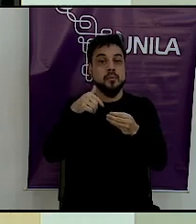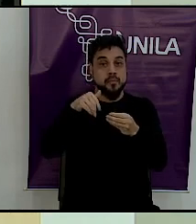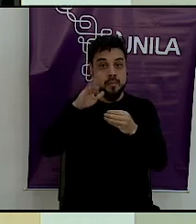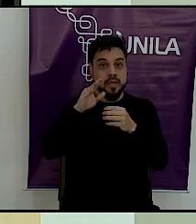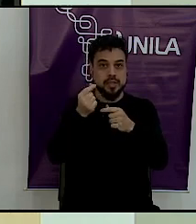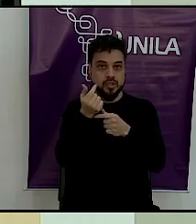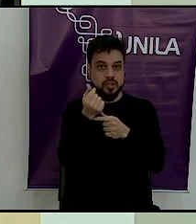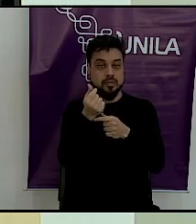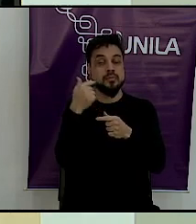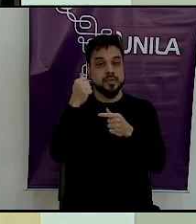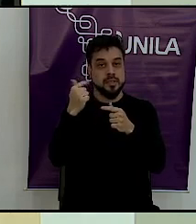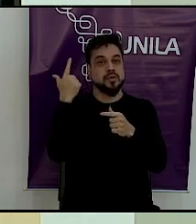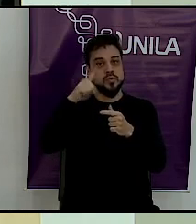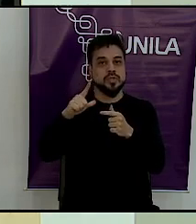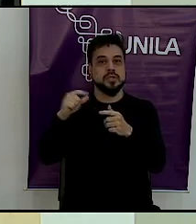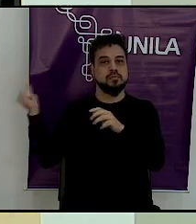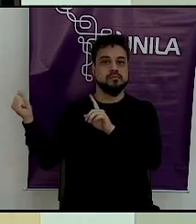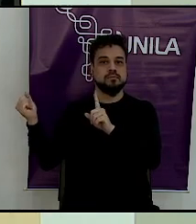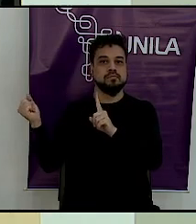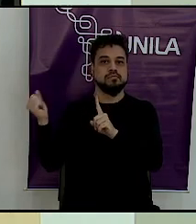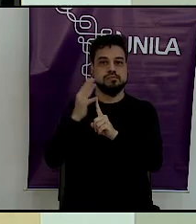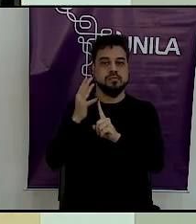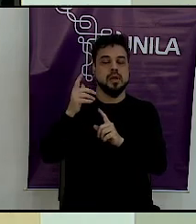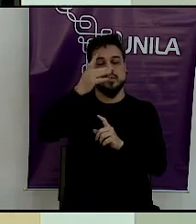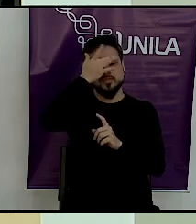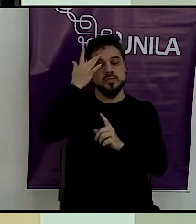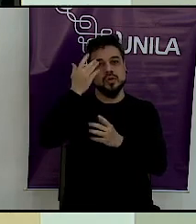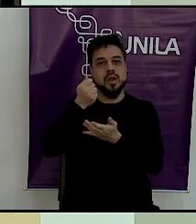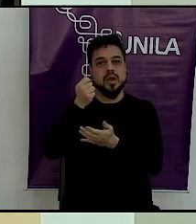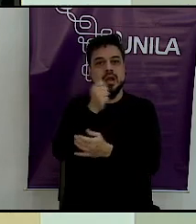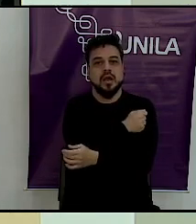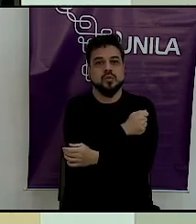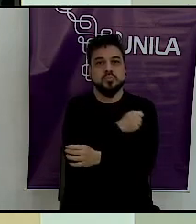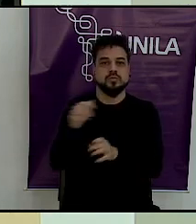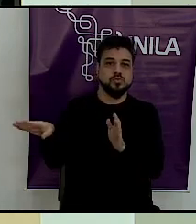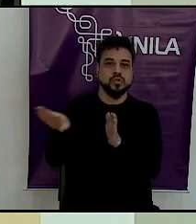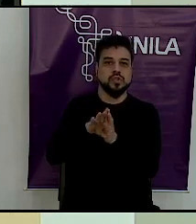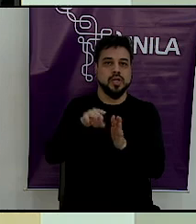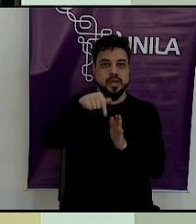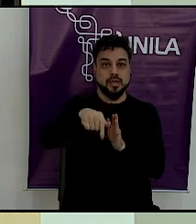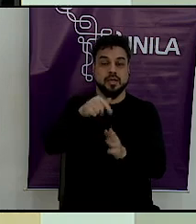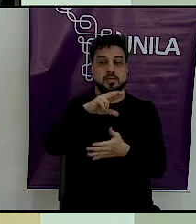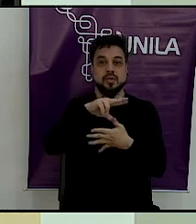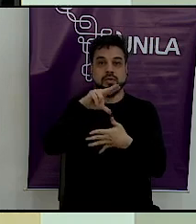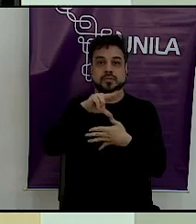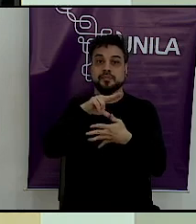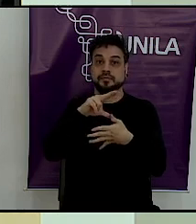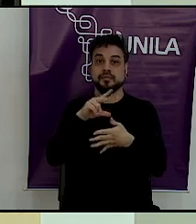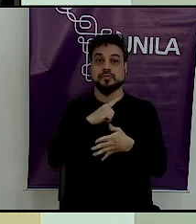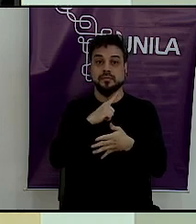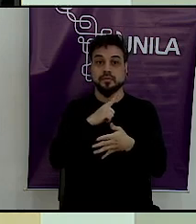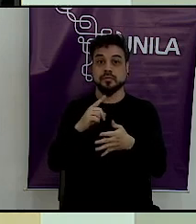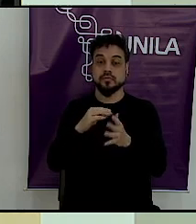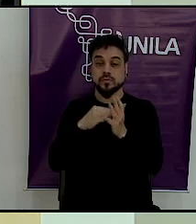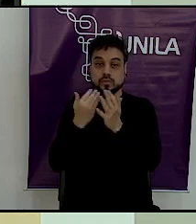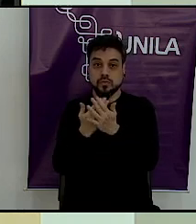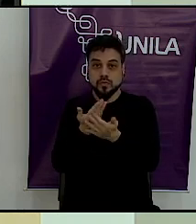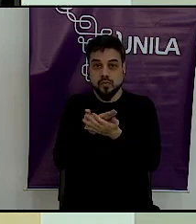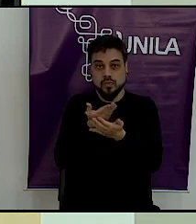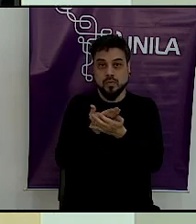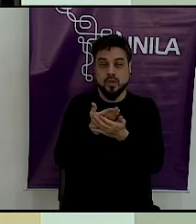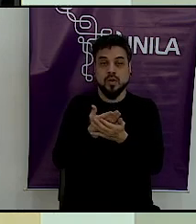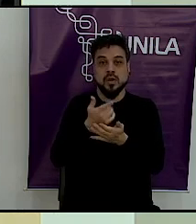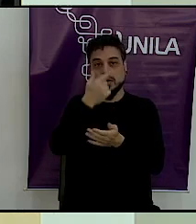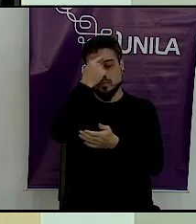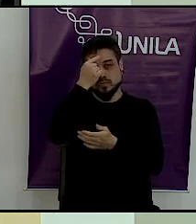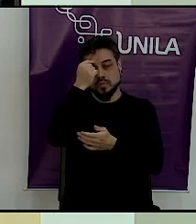que aumentar esse indicador do aluno equivalente da graduação e de todos os outros, mas o da graduação tem um impacto maior, não